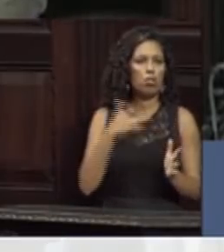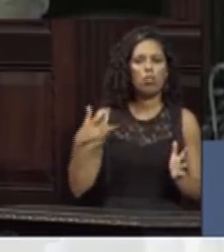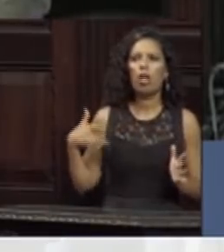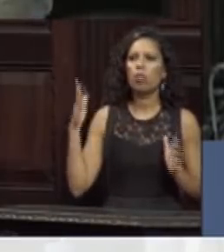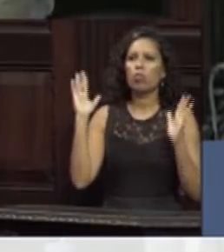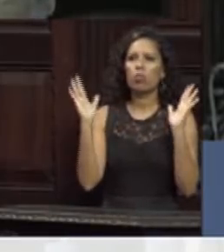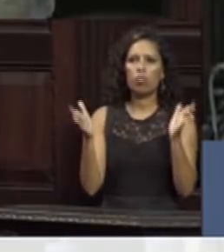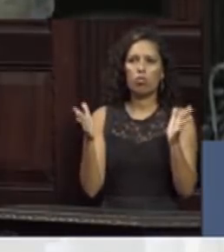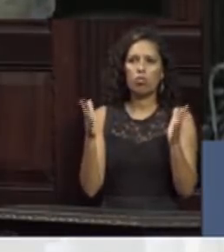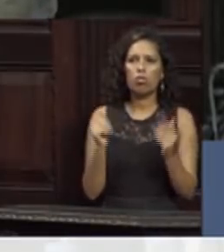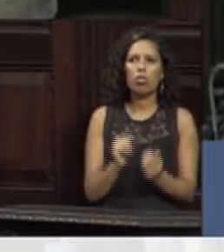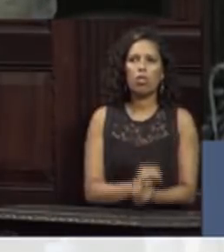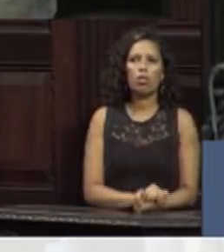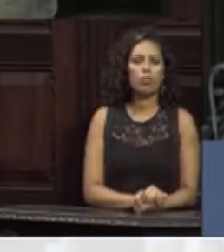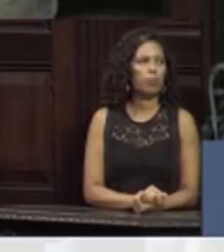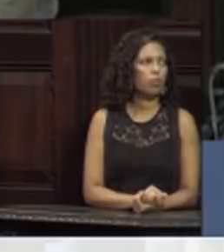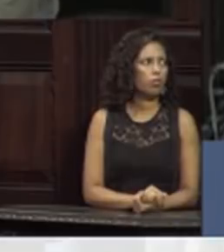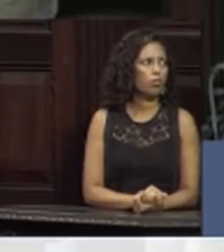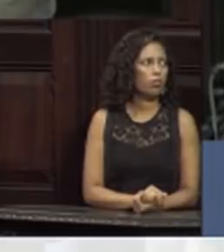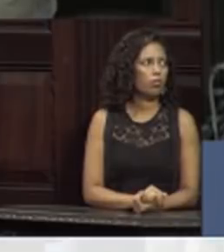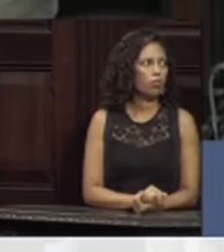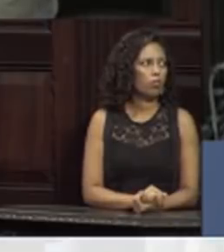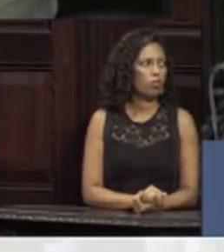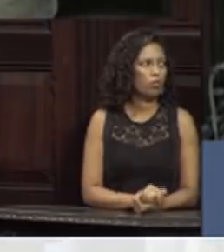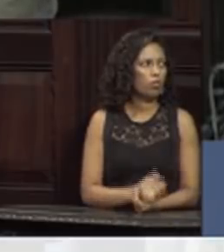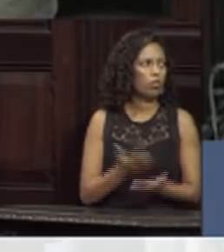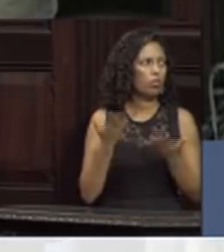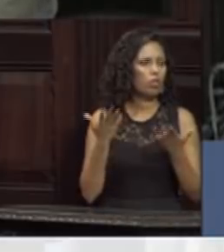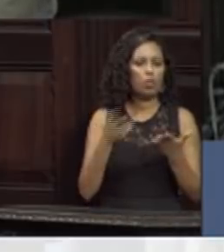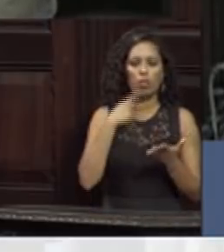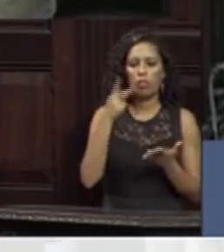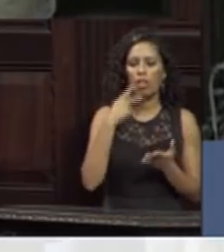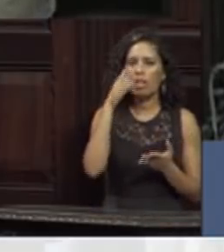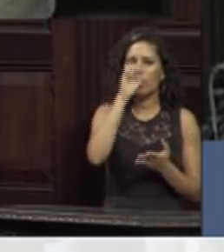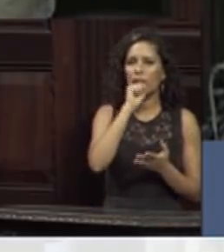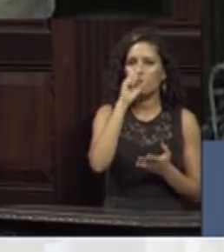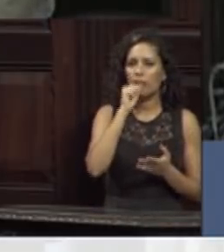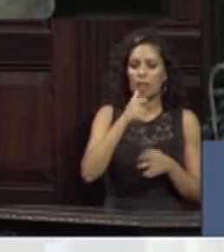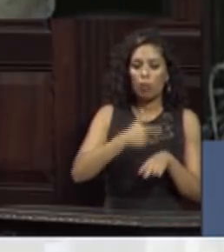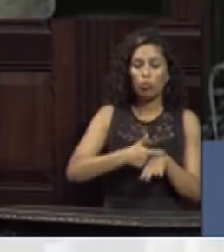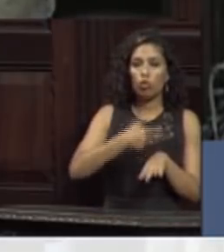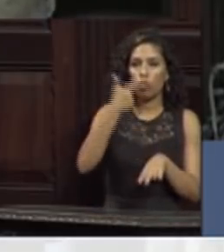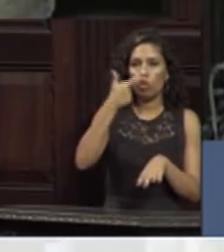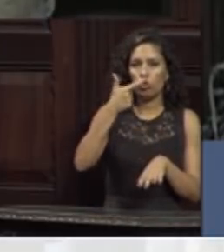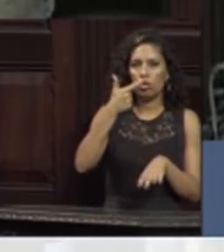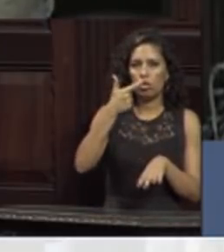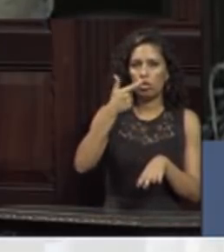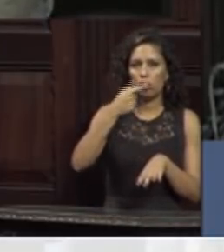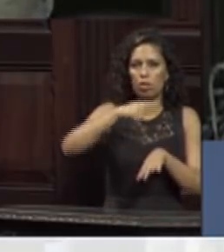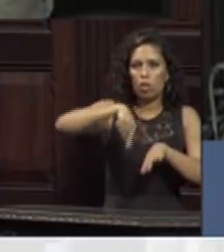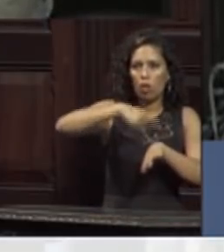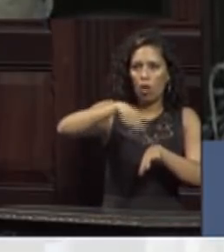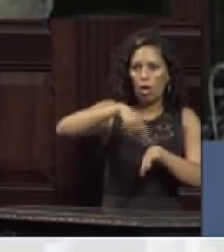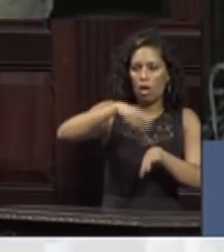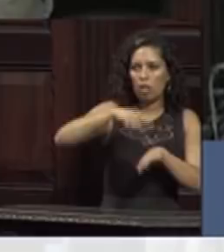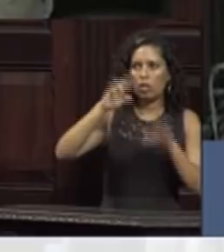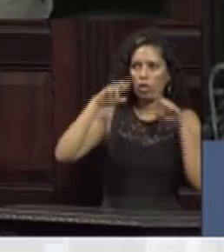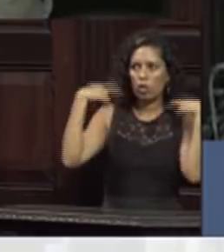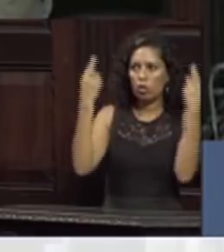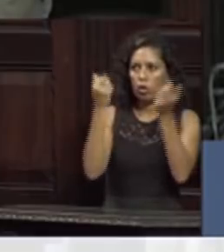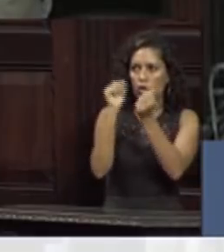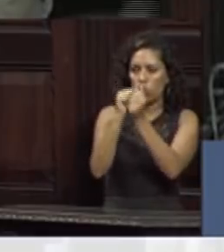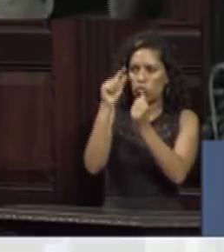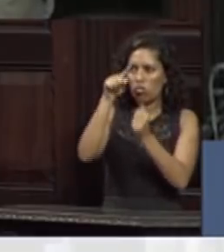já está marcado para o próximo sábado, 12 horas aqui, uma reunião com vocês e com o presidente da Câmara, Rodrigo